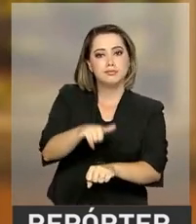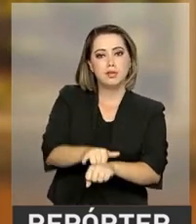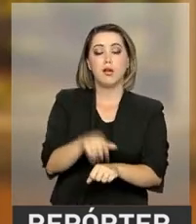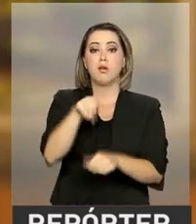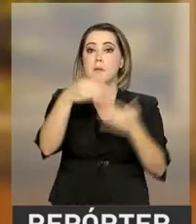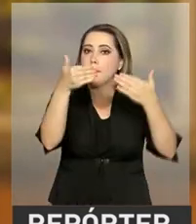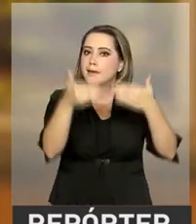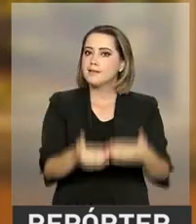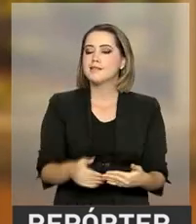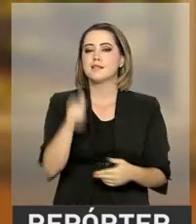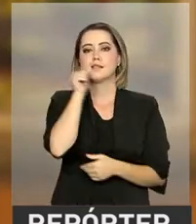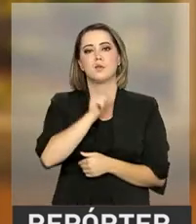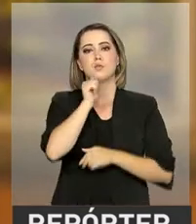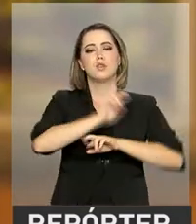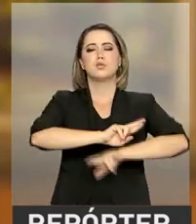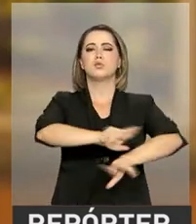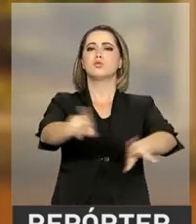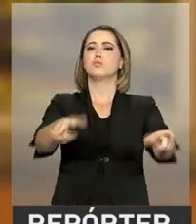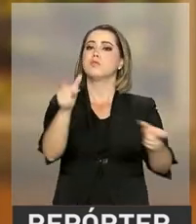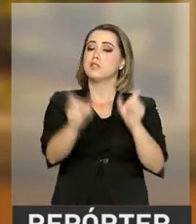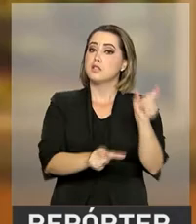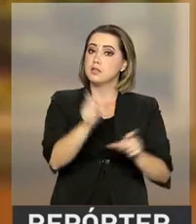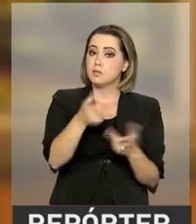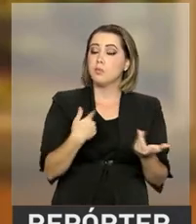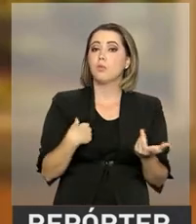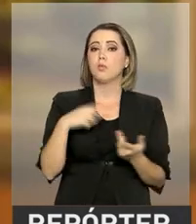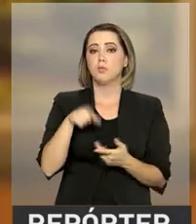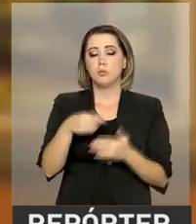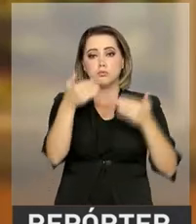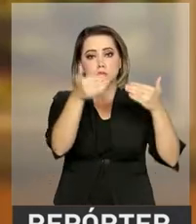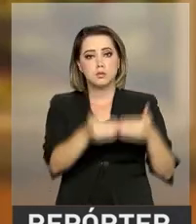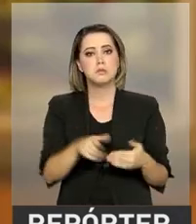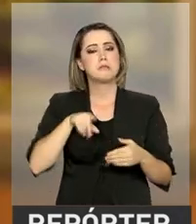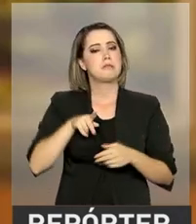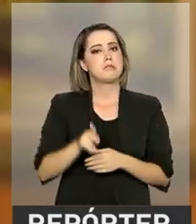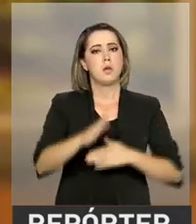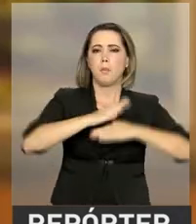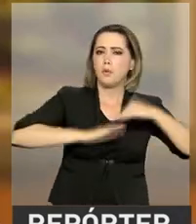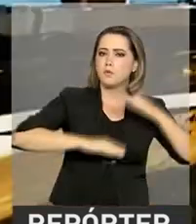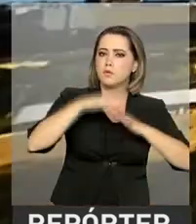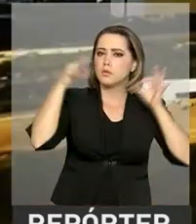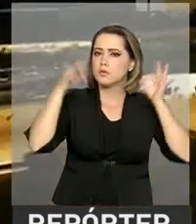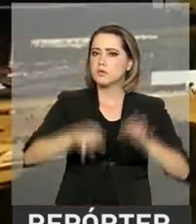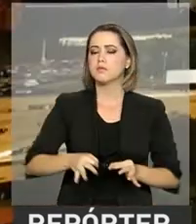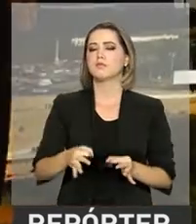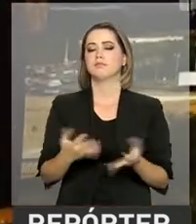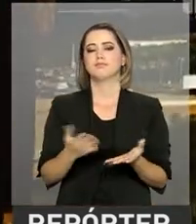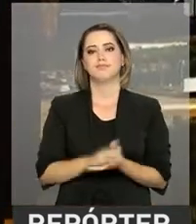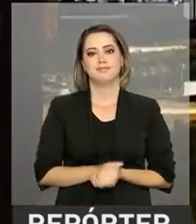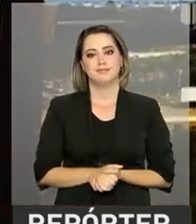mulher nas mais variadas atividades e sempre com muito profissionalismo e com muito sucesso.